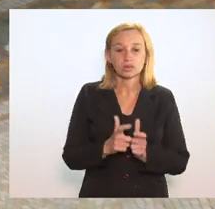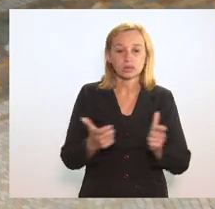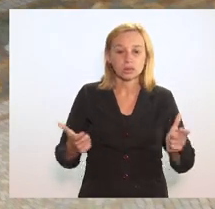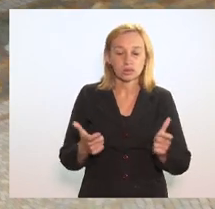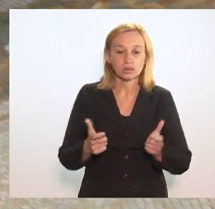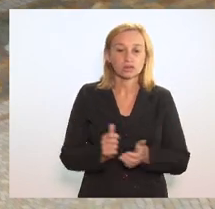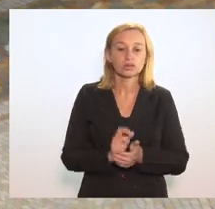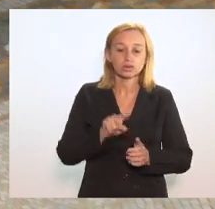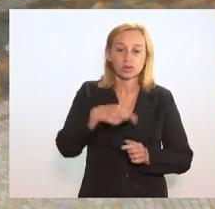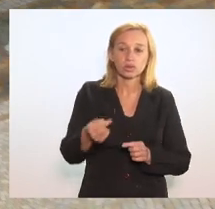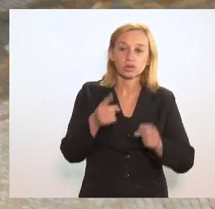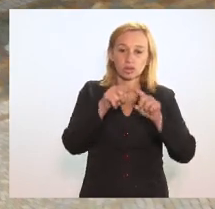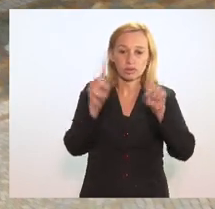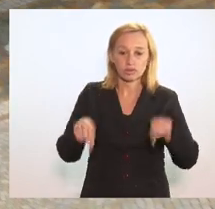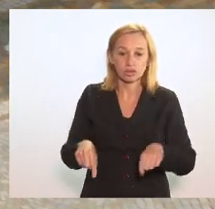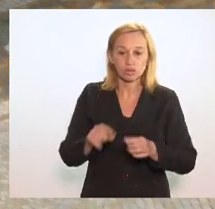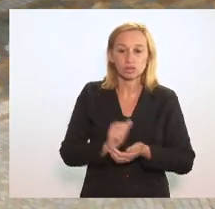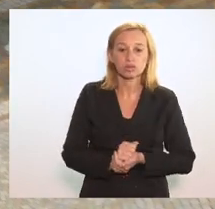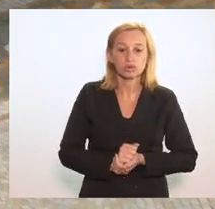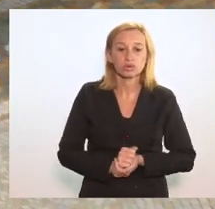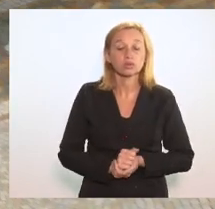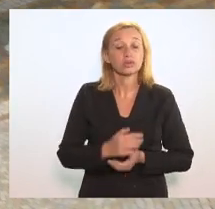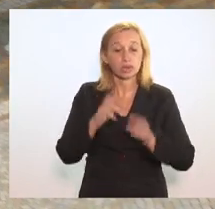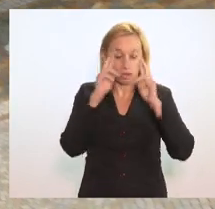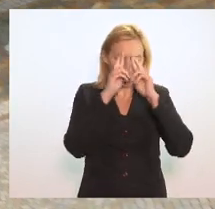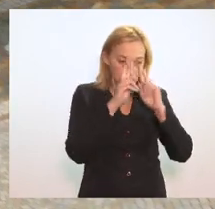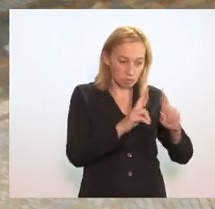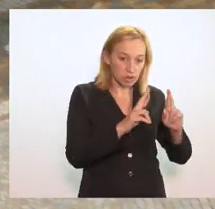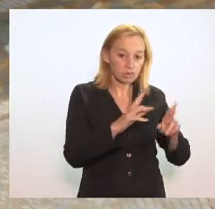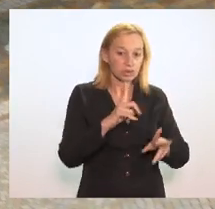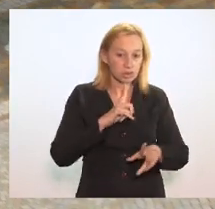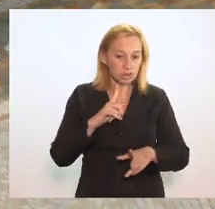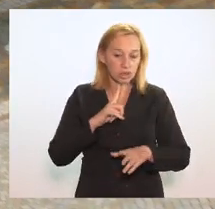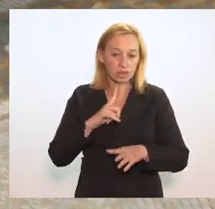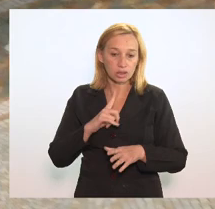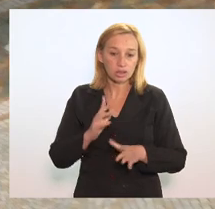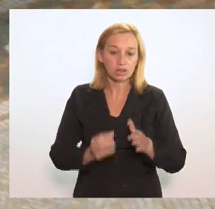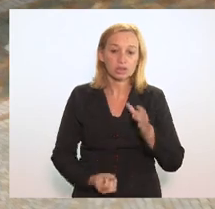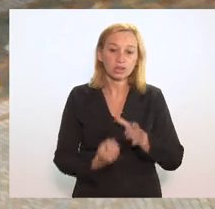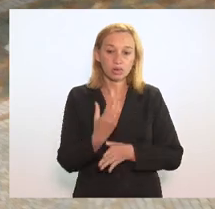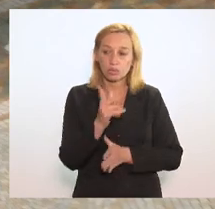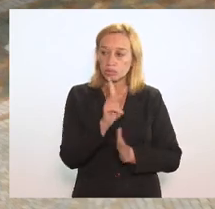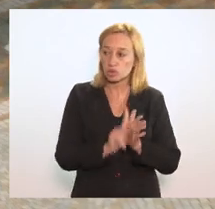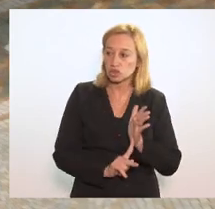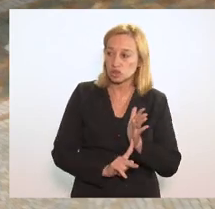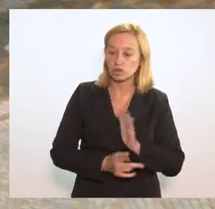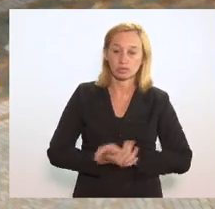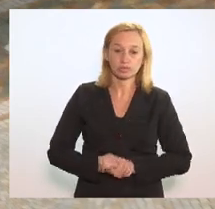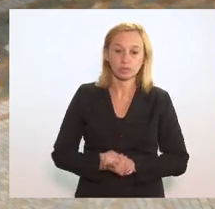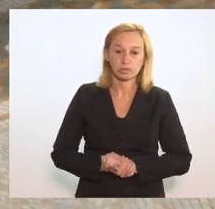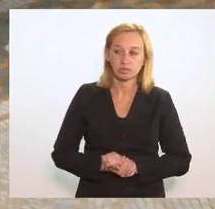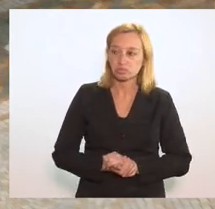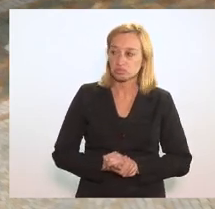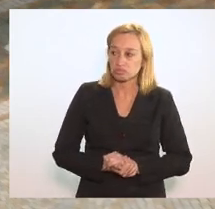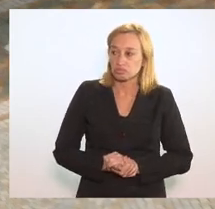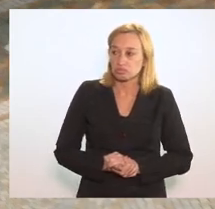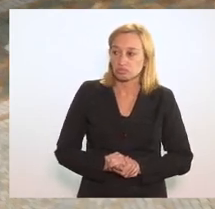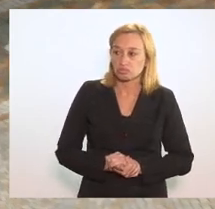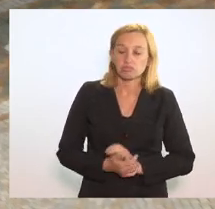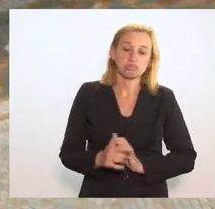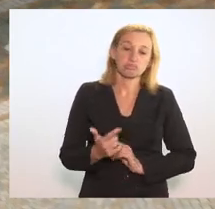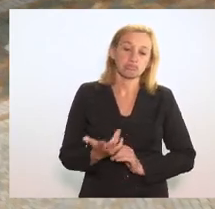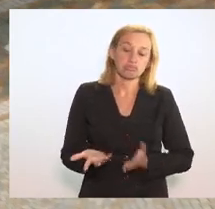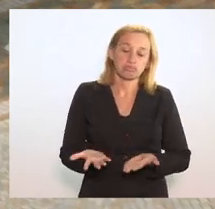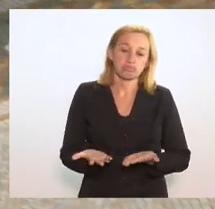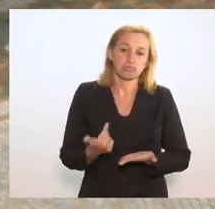outros servidores, eu tenho um profundo respeito pelo autor do projeto. Eu não tenho nenhum óbice, nem poderia,